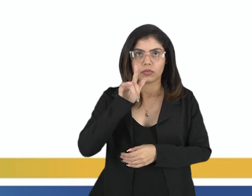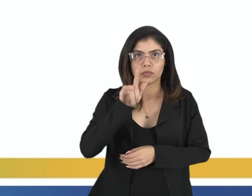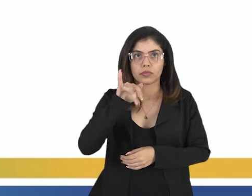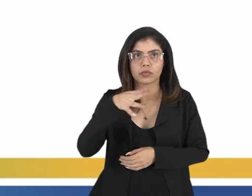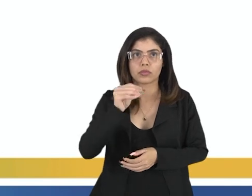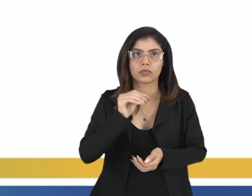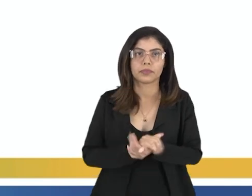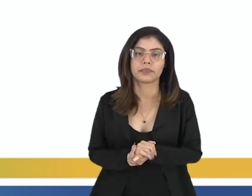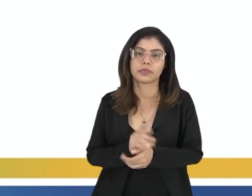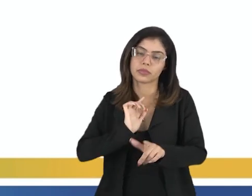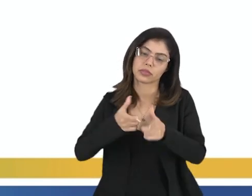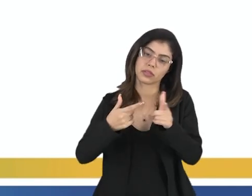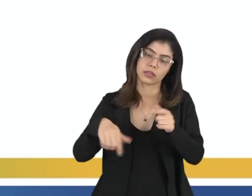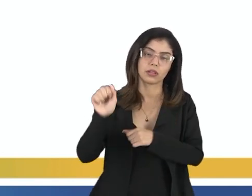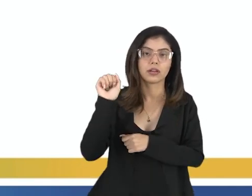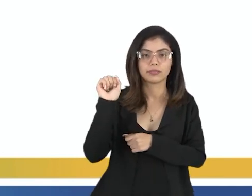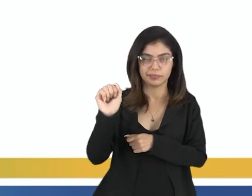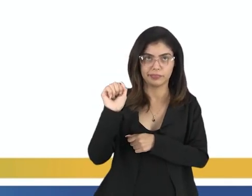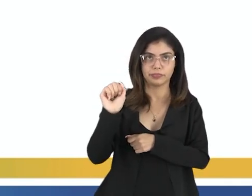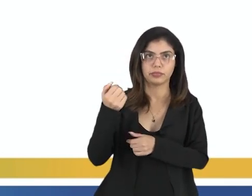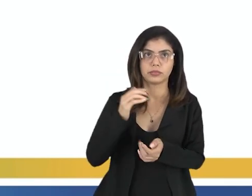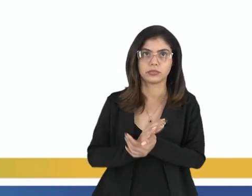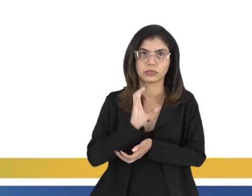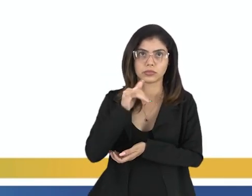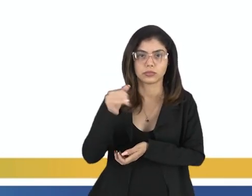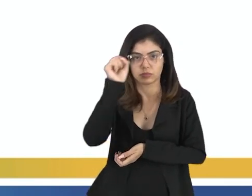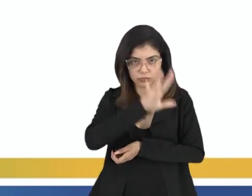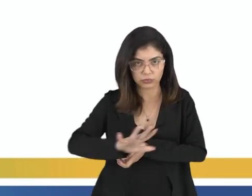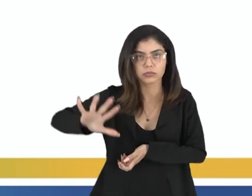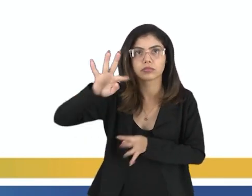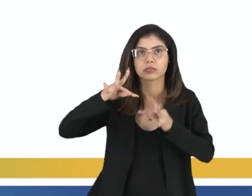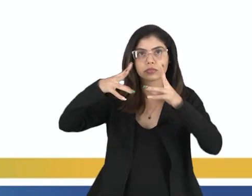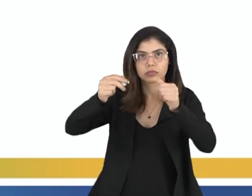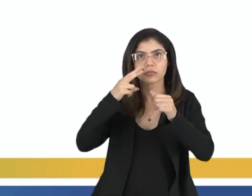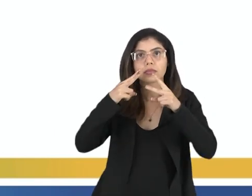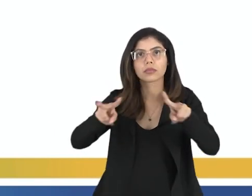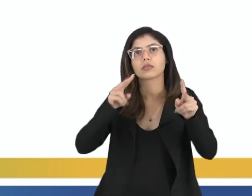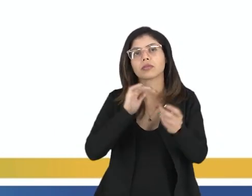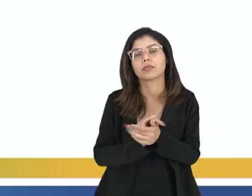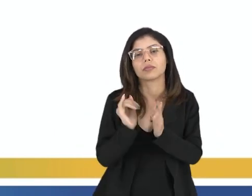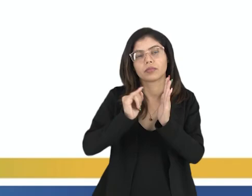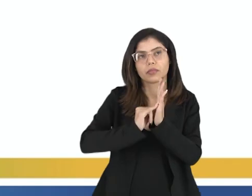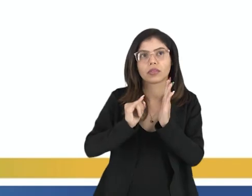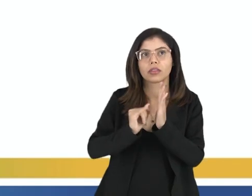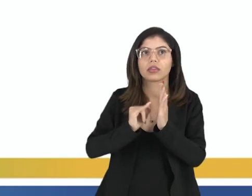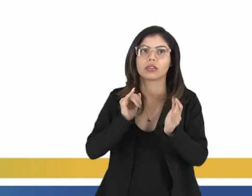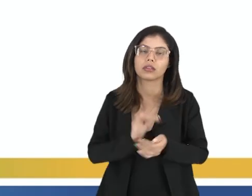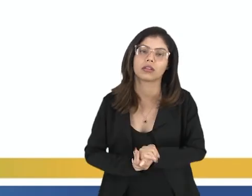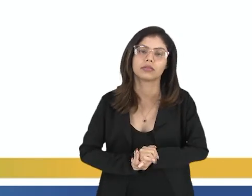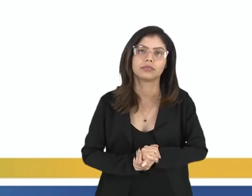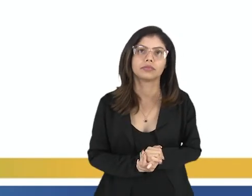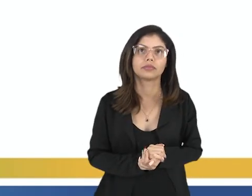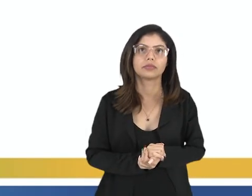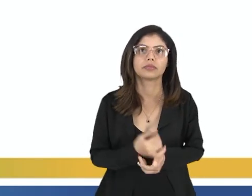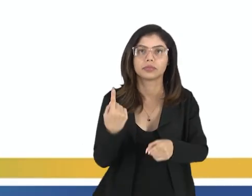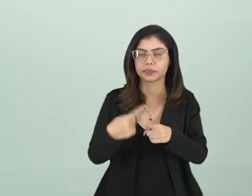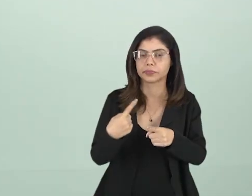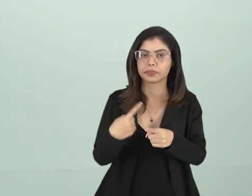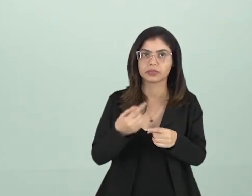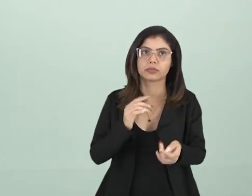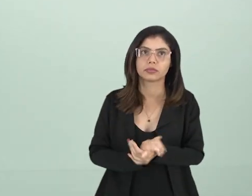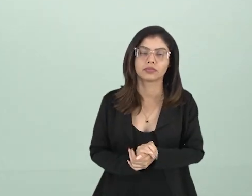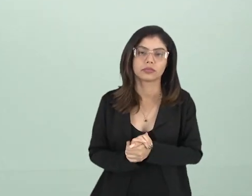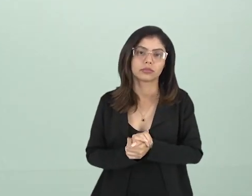ditadura militar. A letra A, né, o comunismo internacional, que era visto, então, como uma ameaça aí, por conta